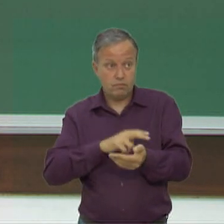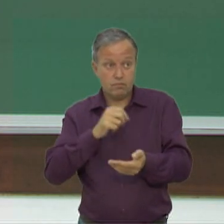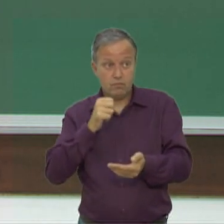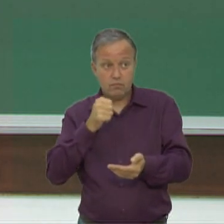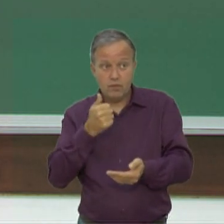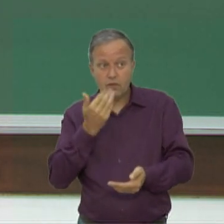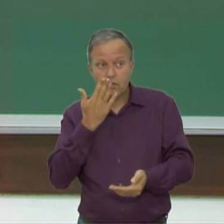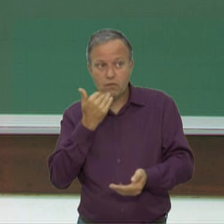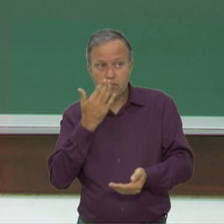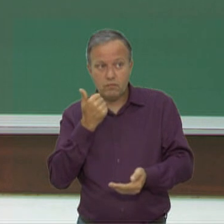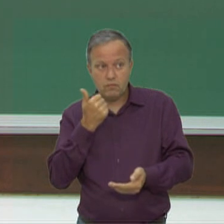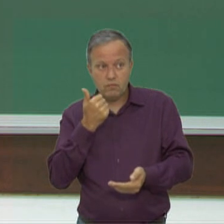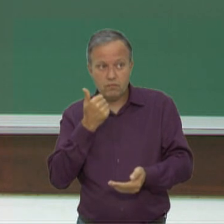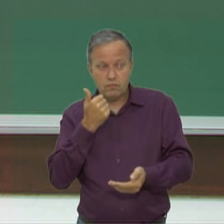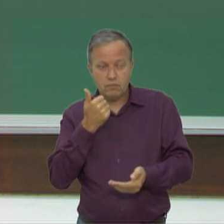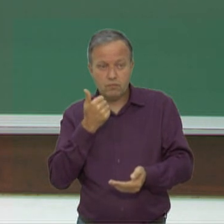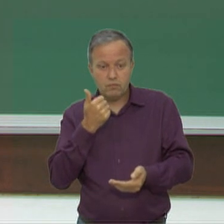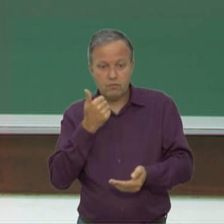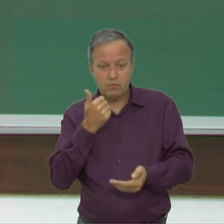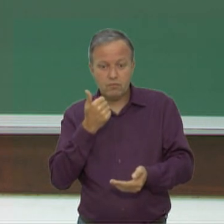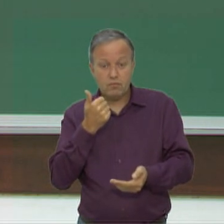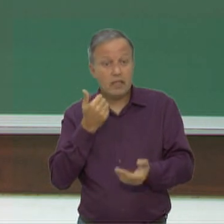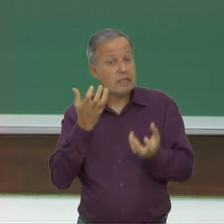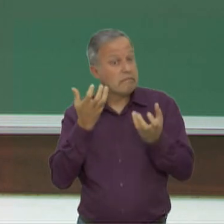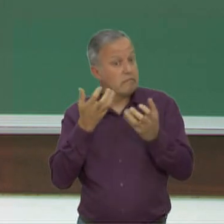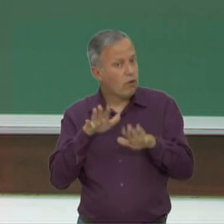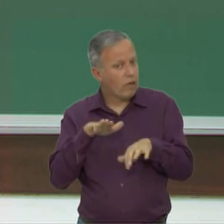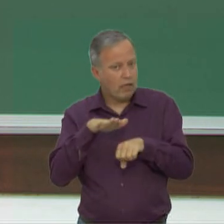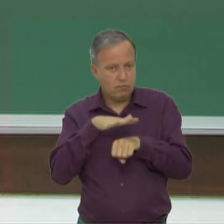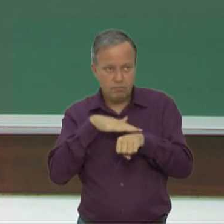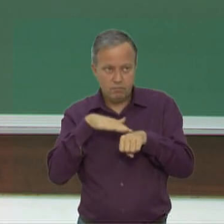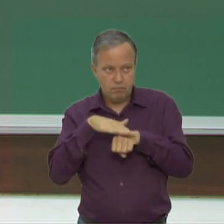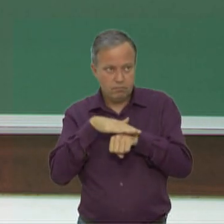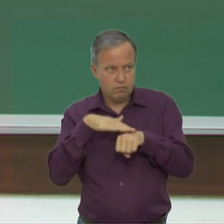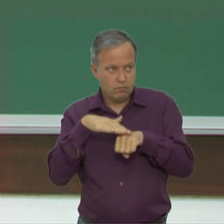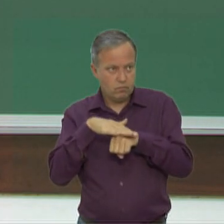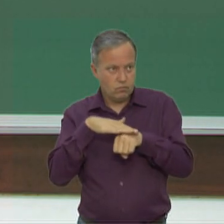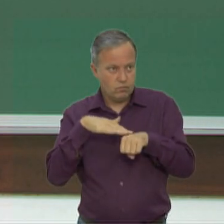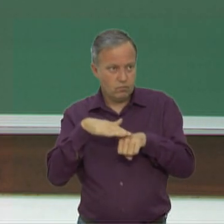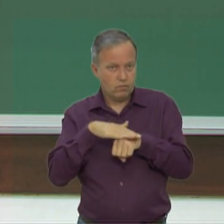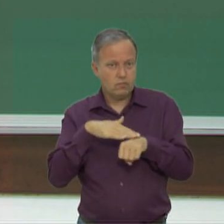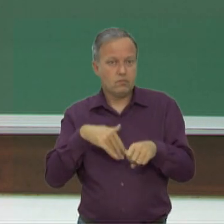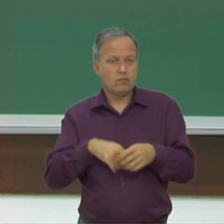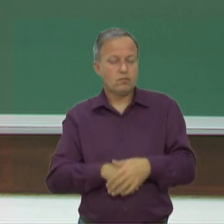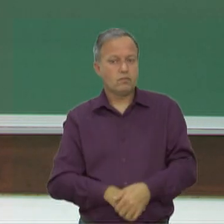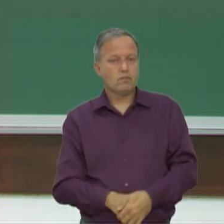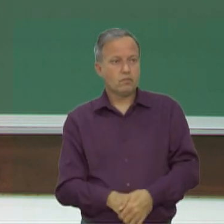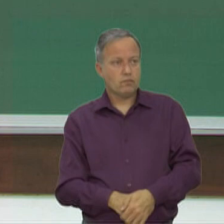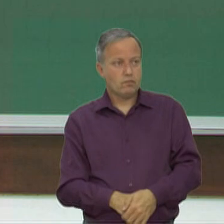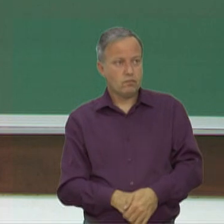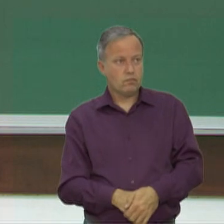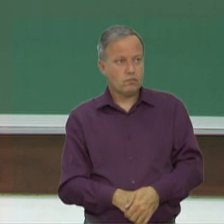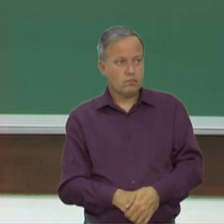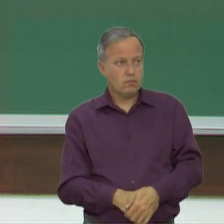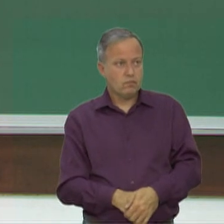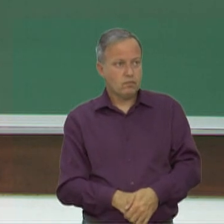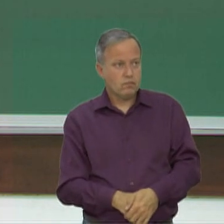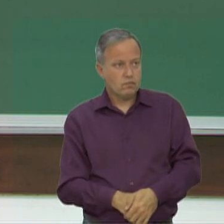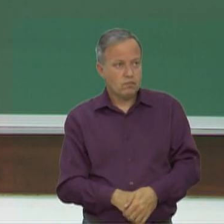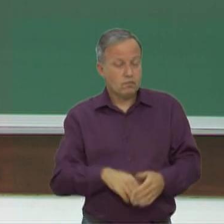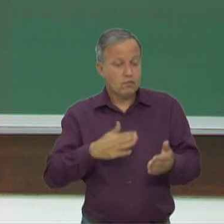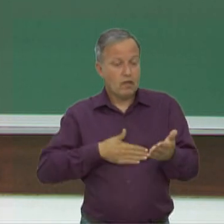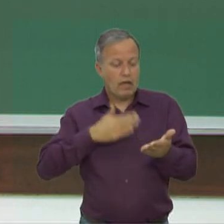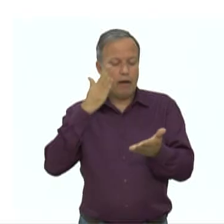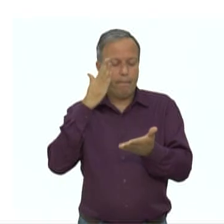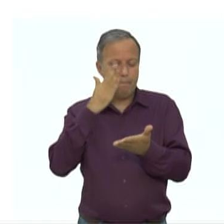comer e não quer conversa. Continuando, último parágrafo. A mitad del